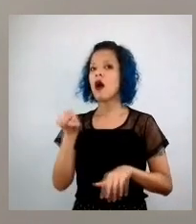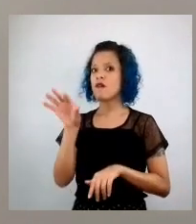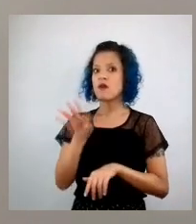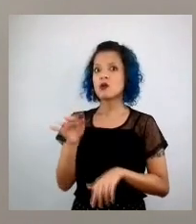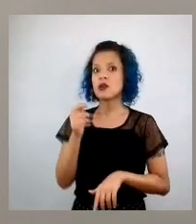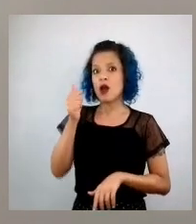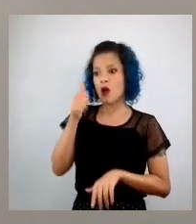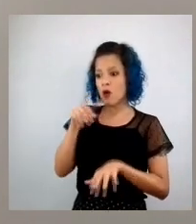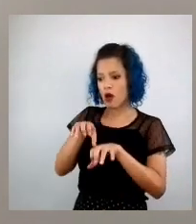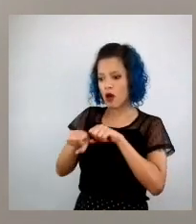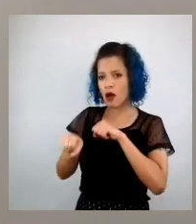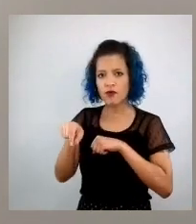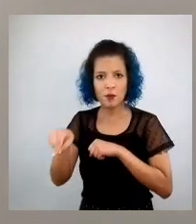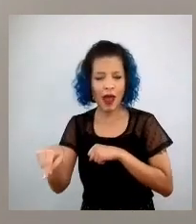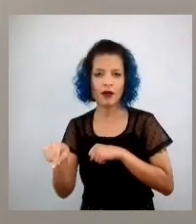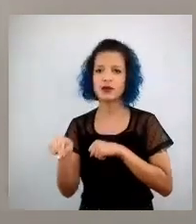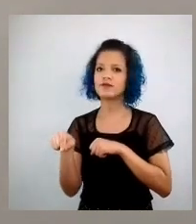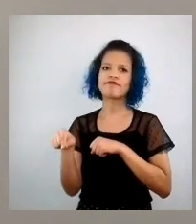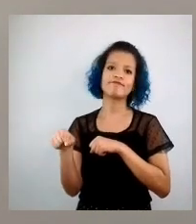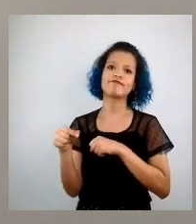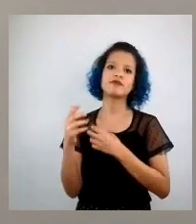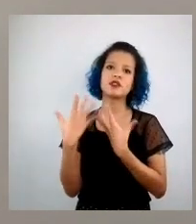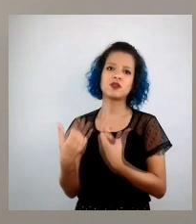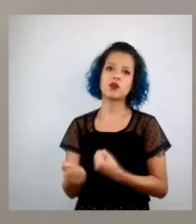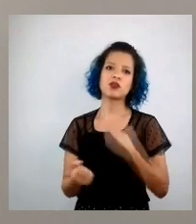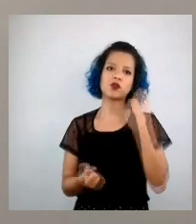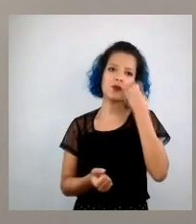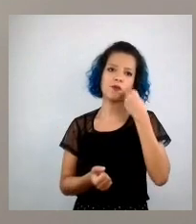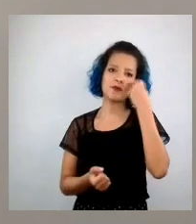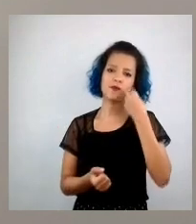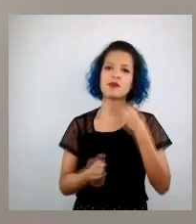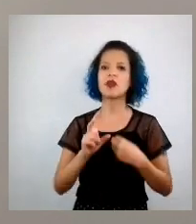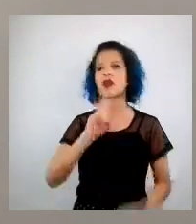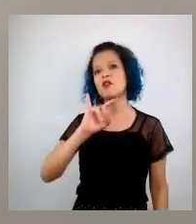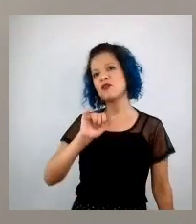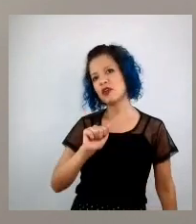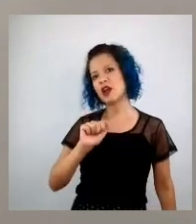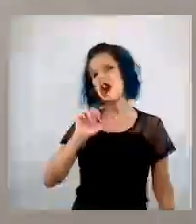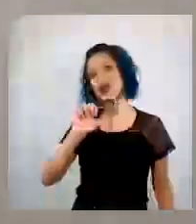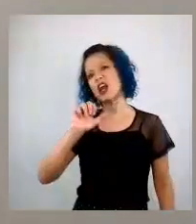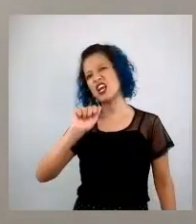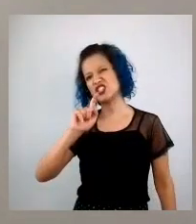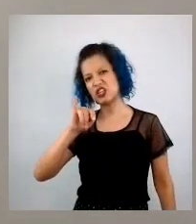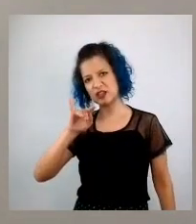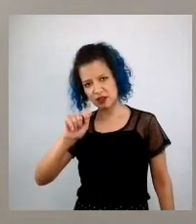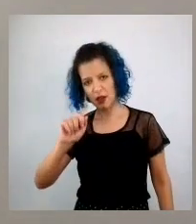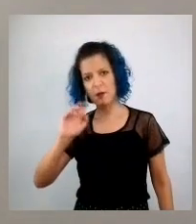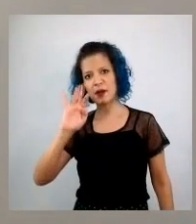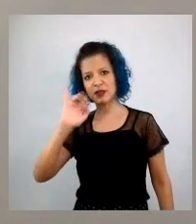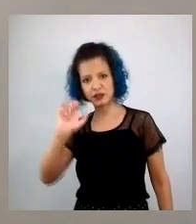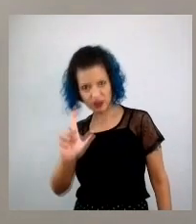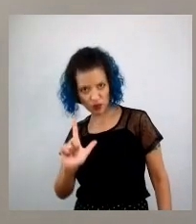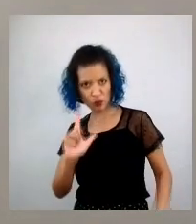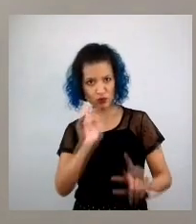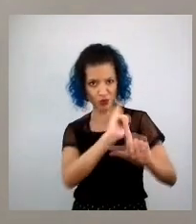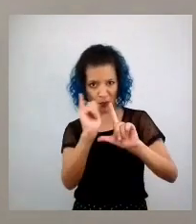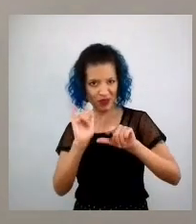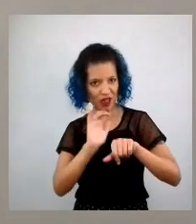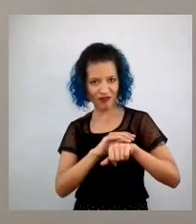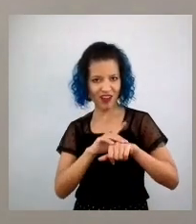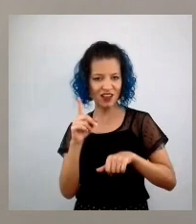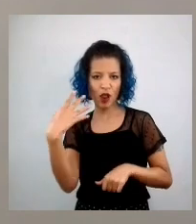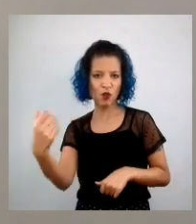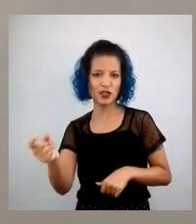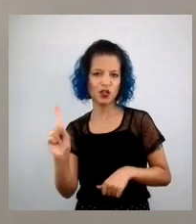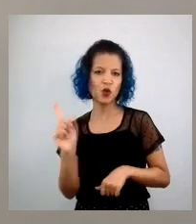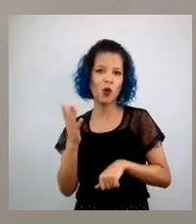não aceitou a minha experiência viajando no Brasil, fazendo documentários, estando em rede nacional domingo, como estágio. Aí eu tive que procurar